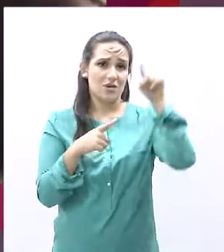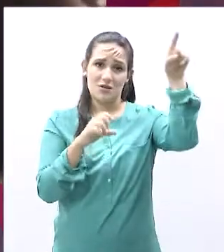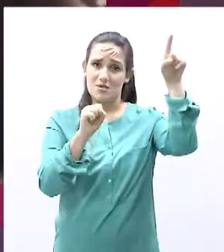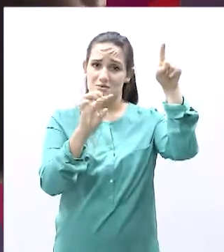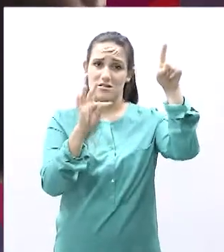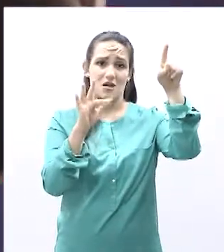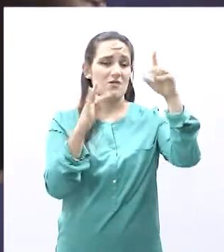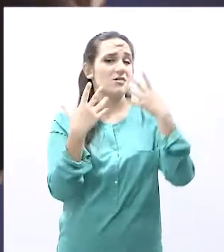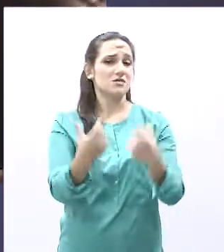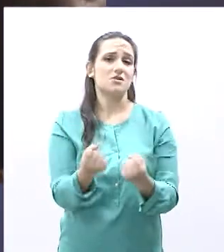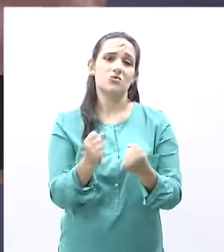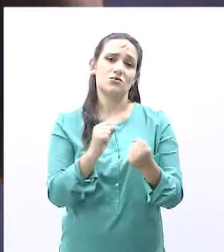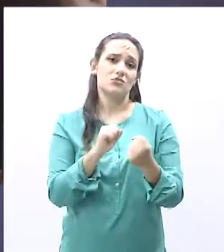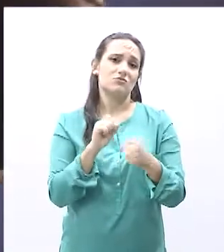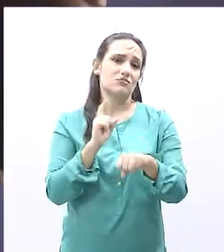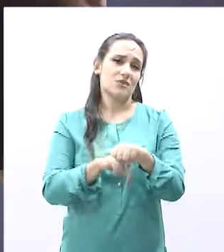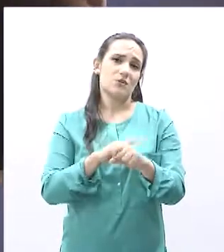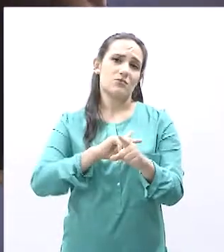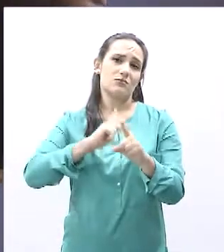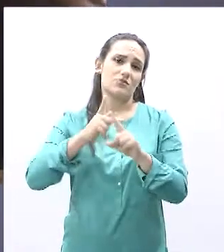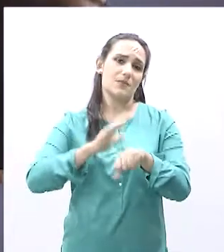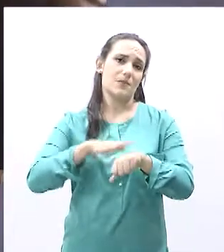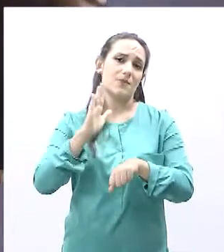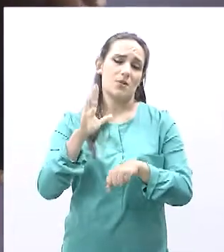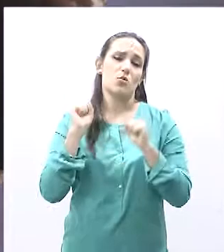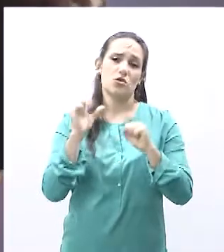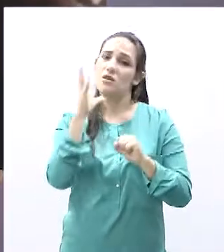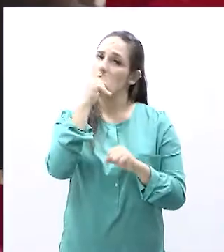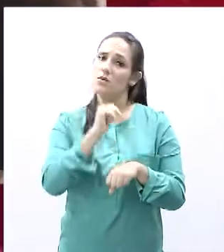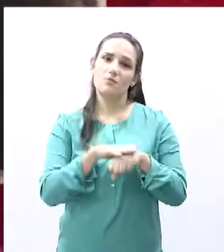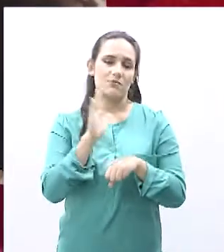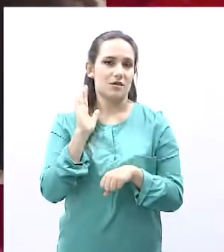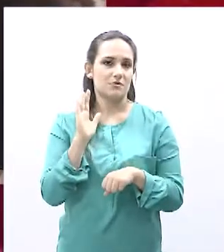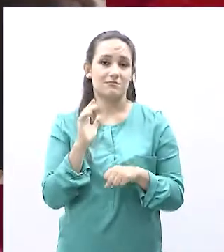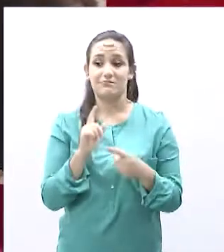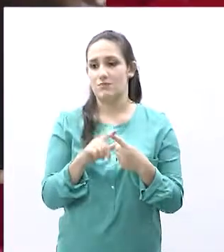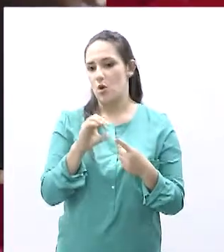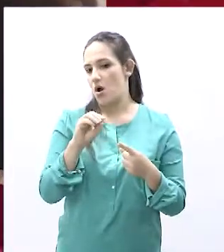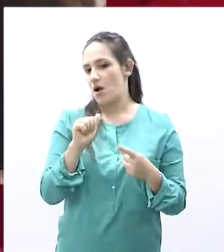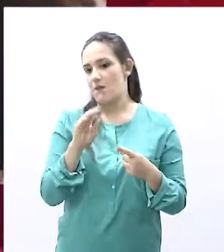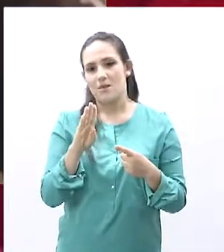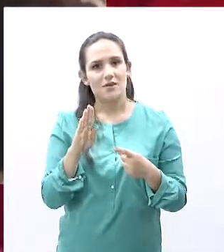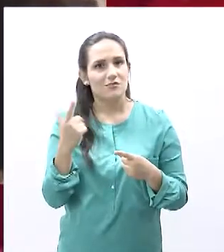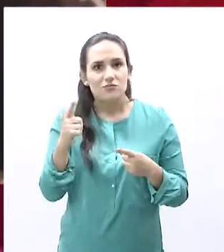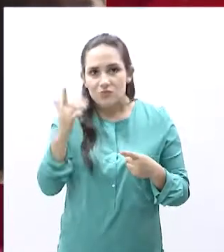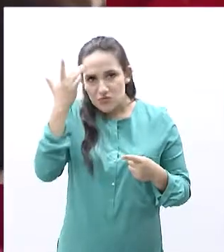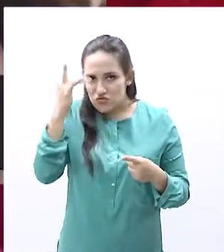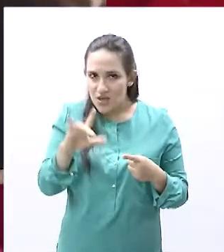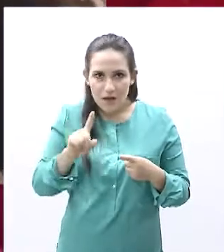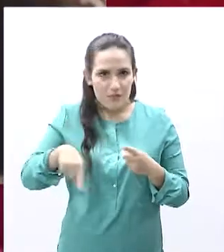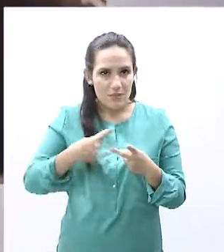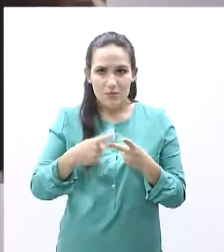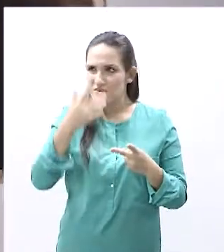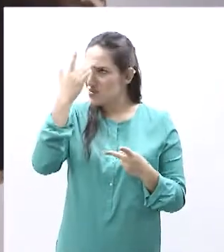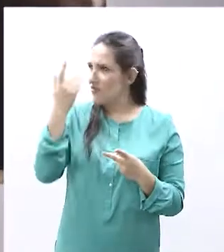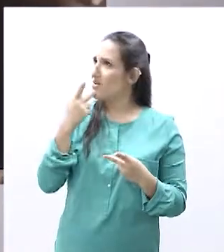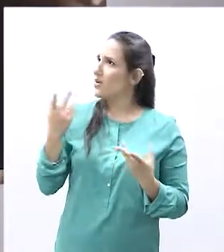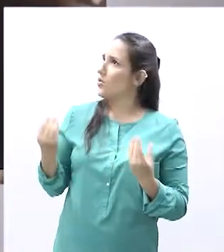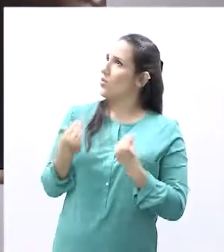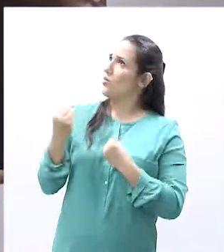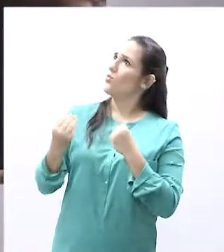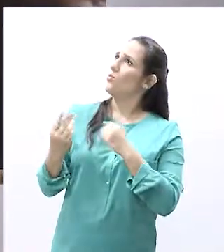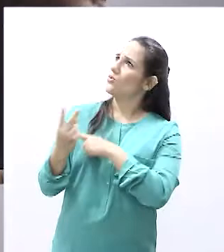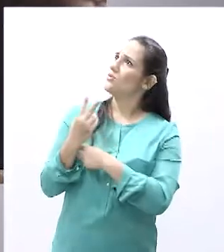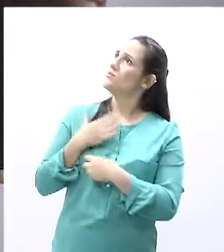vai ser possível fazer, porque existe um acordo do qual a OAB não fez parte, do qual o segurado não se viu